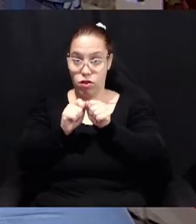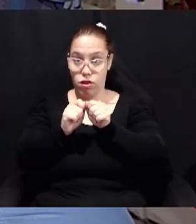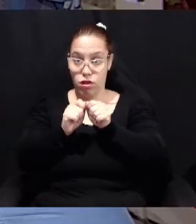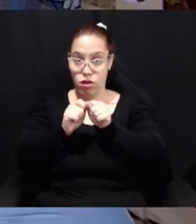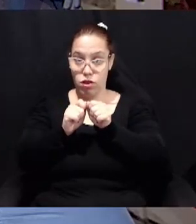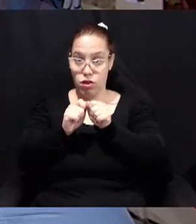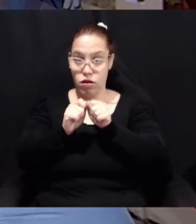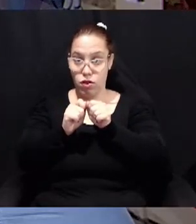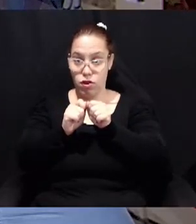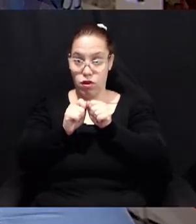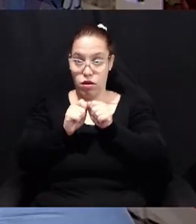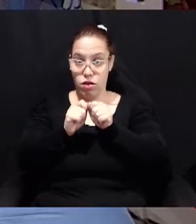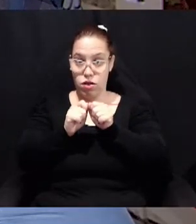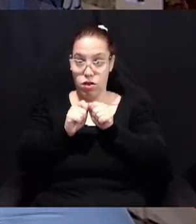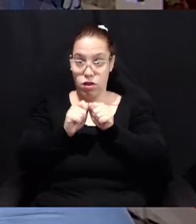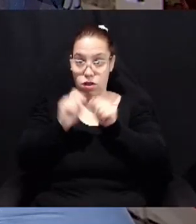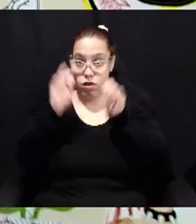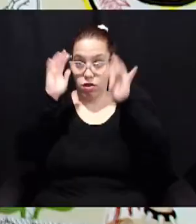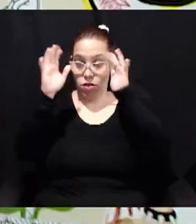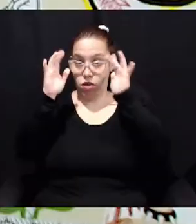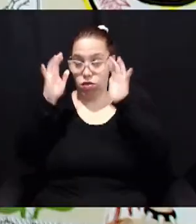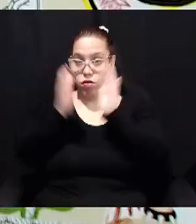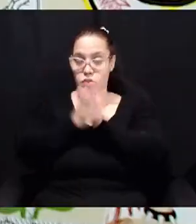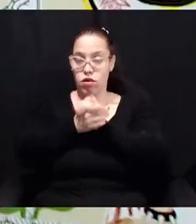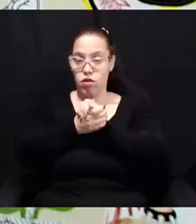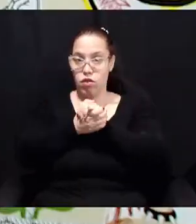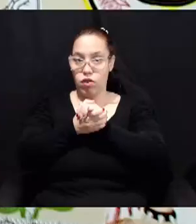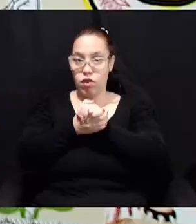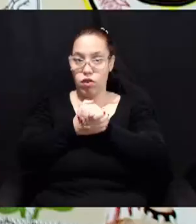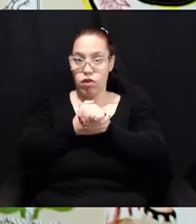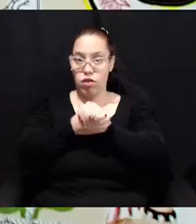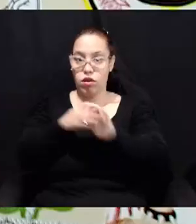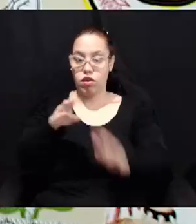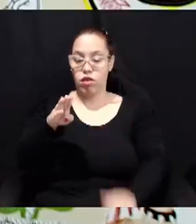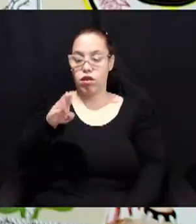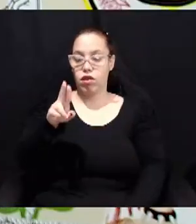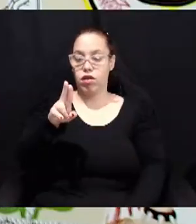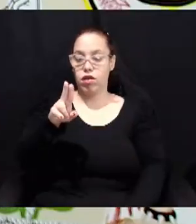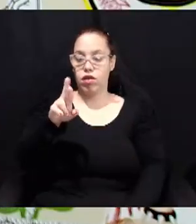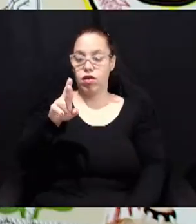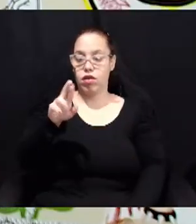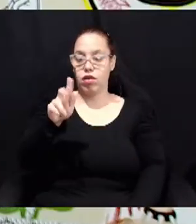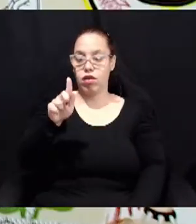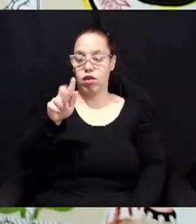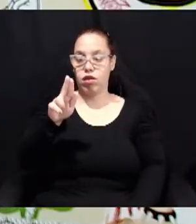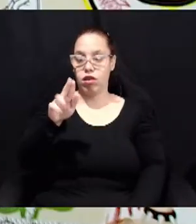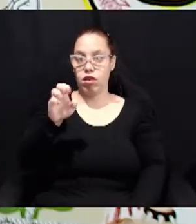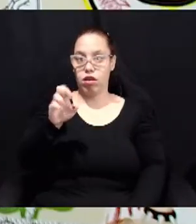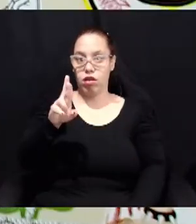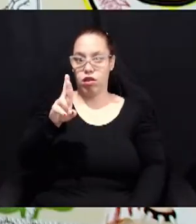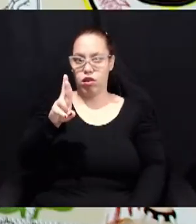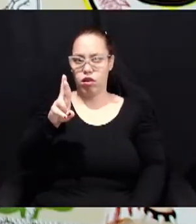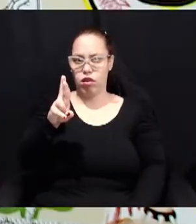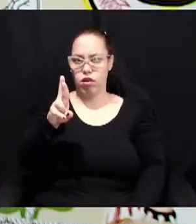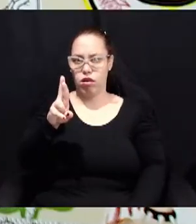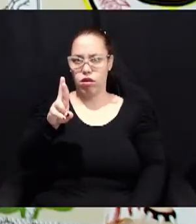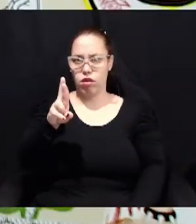que era da Creative Cloud, que saiu no Burger King. Então são projetos muito legais, teve o Unicórnio, que saiu da mesma